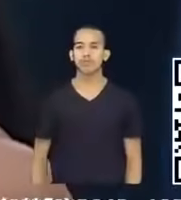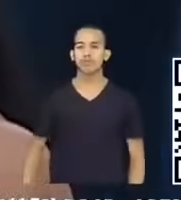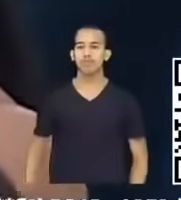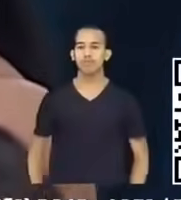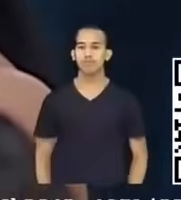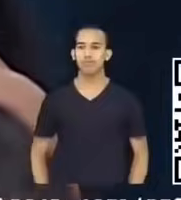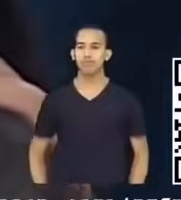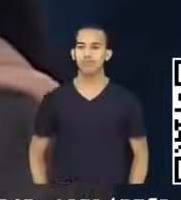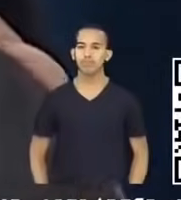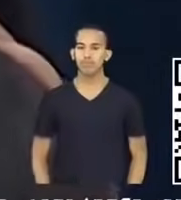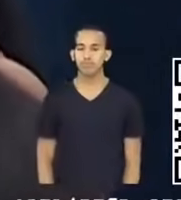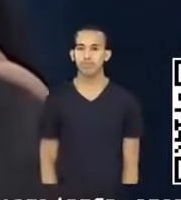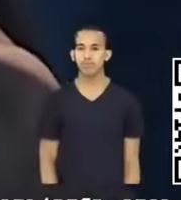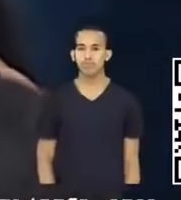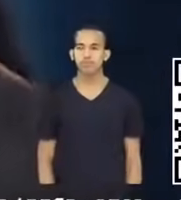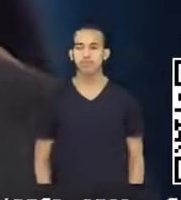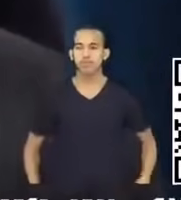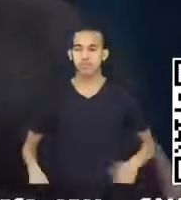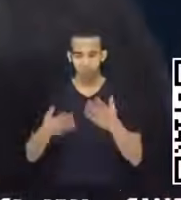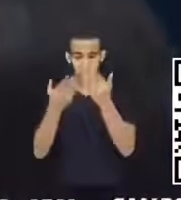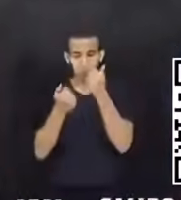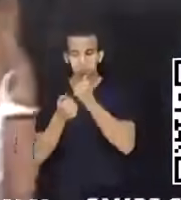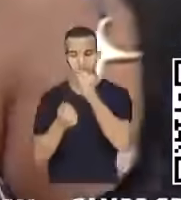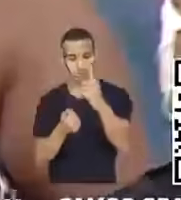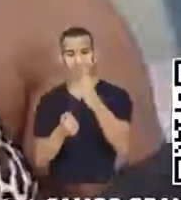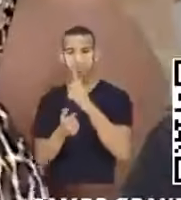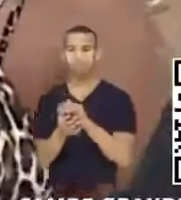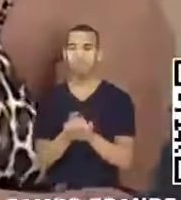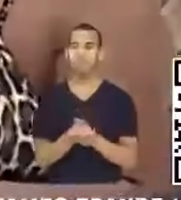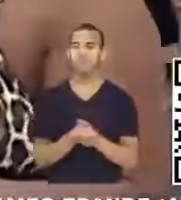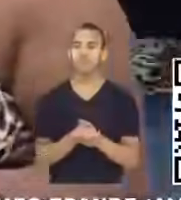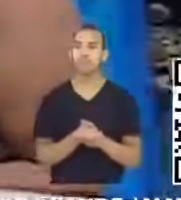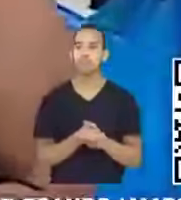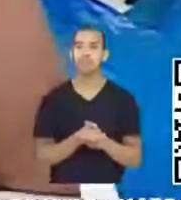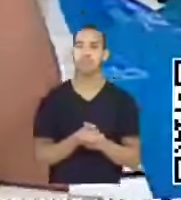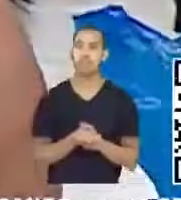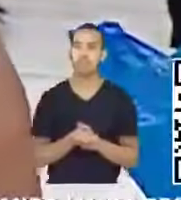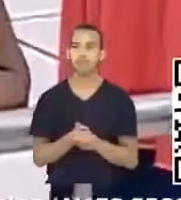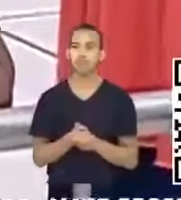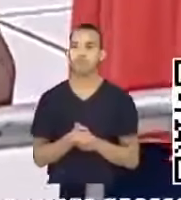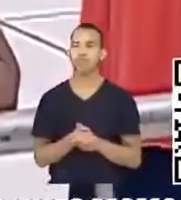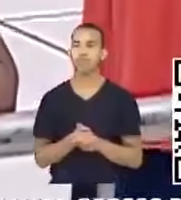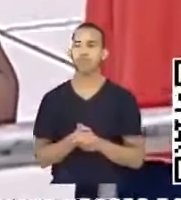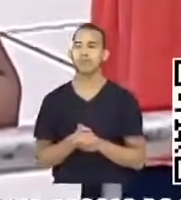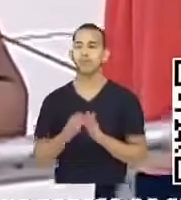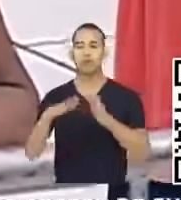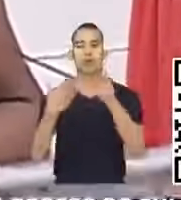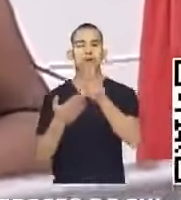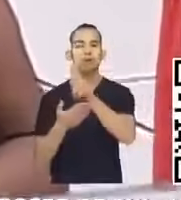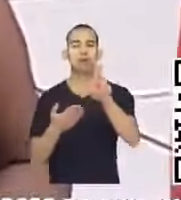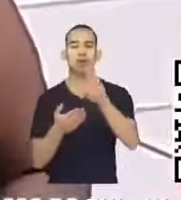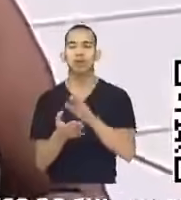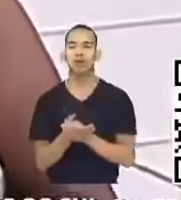a ajuda ribs por favor chega aí feirinha Ah não você mexer com uma grade não filho qual é o nome